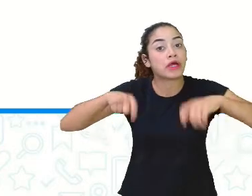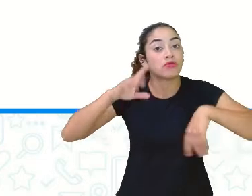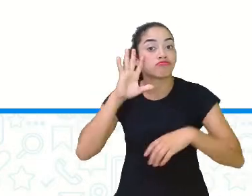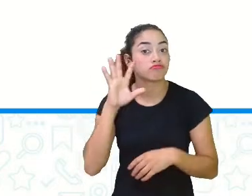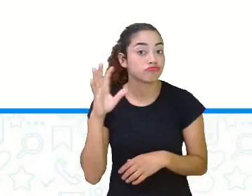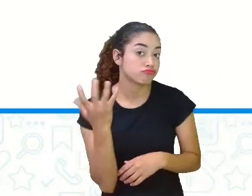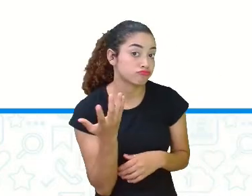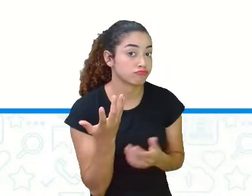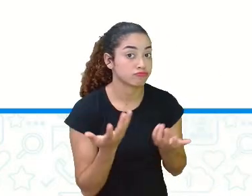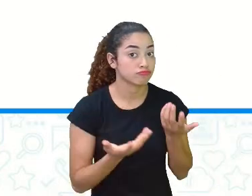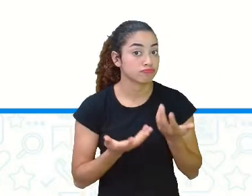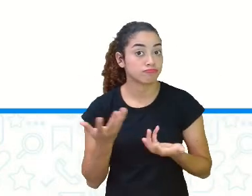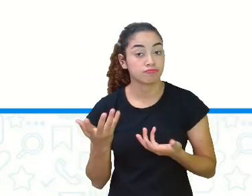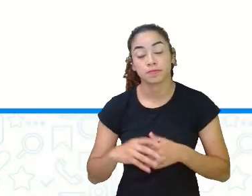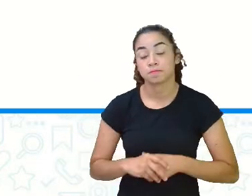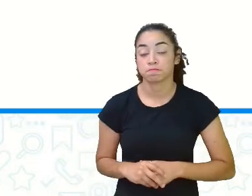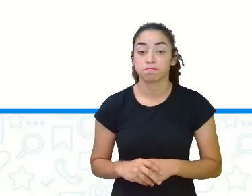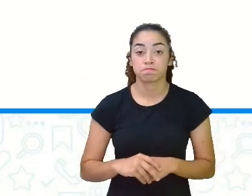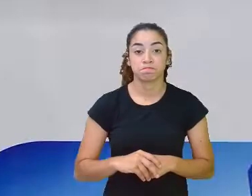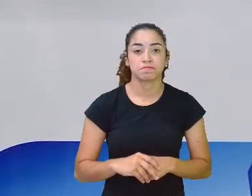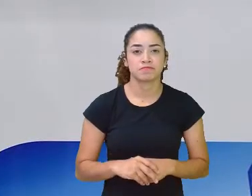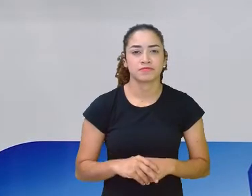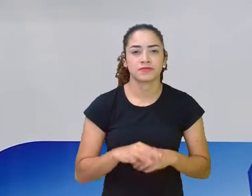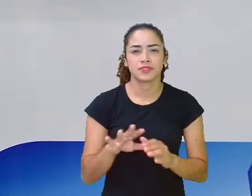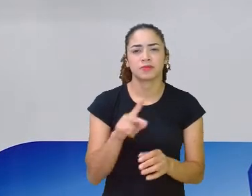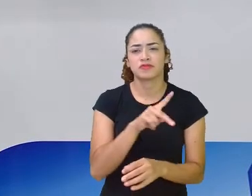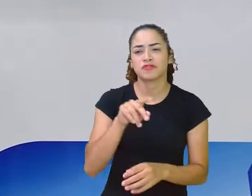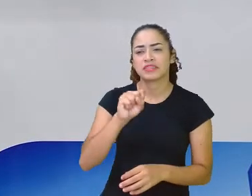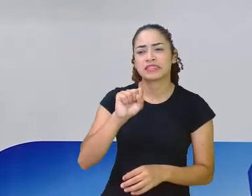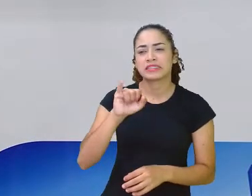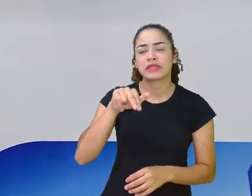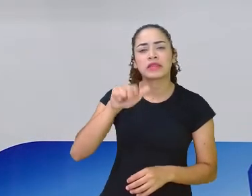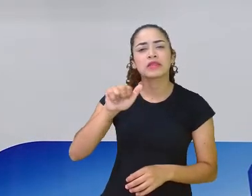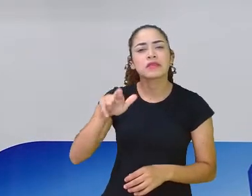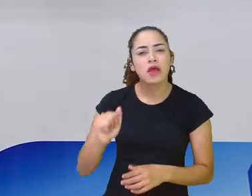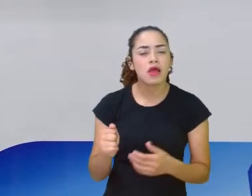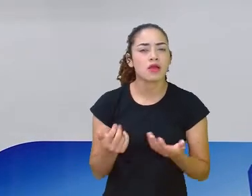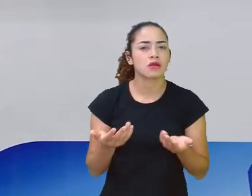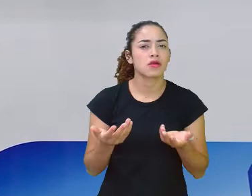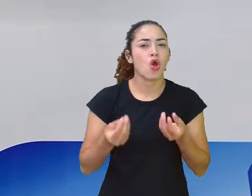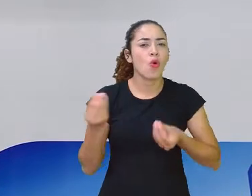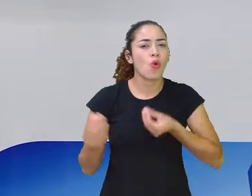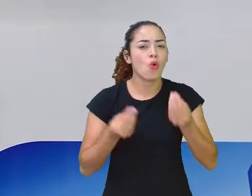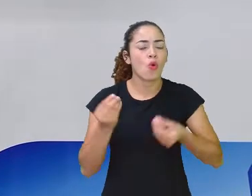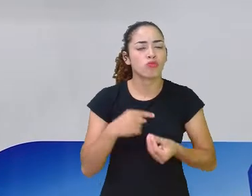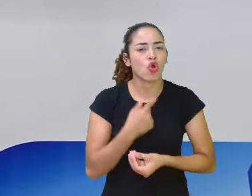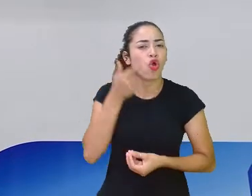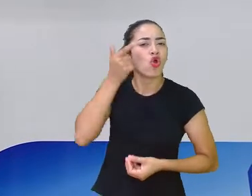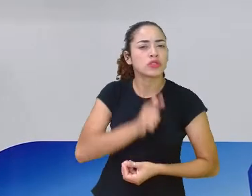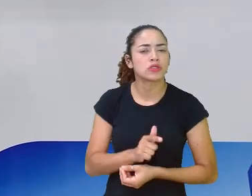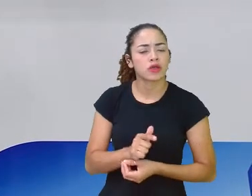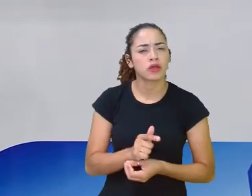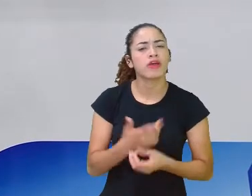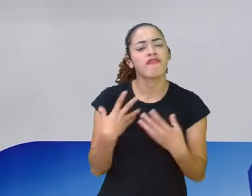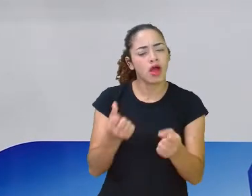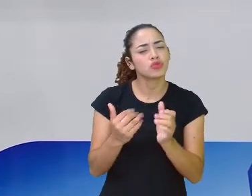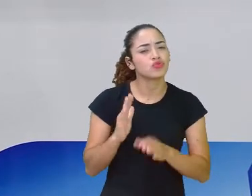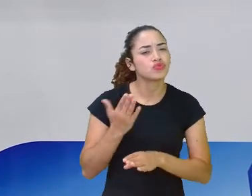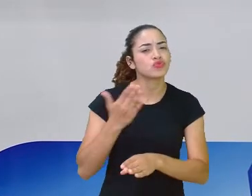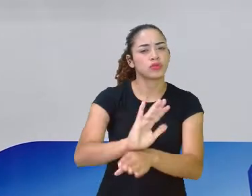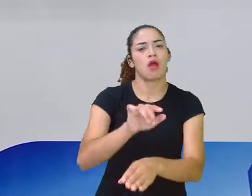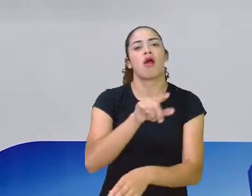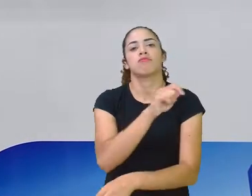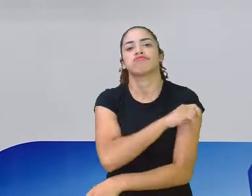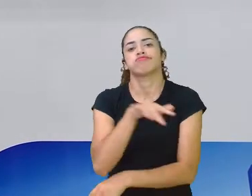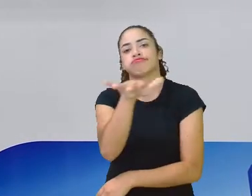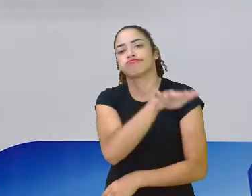resolver? Professora Sinara, como é que a gente pode fazer? Conta aí pra gente, vamos ajudar, né, os estudantes.